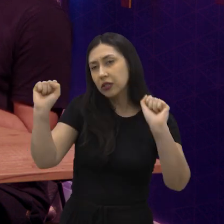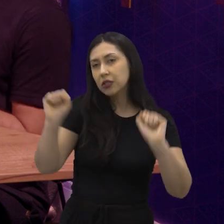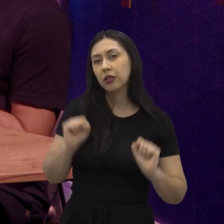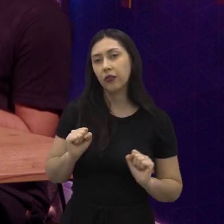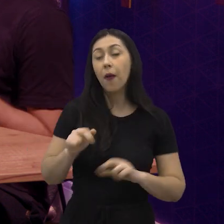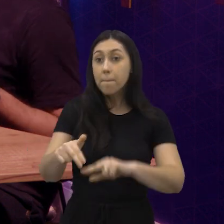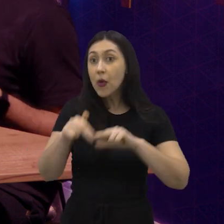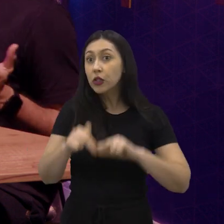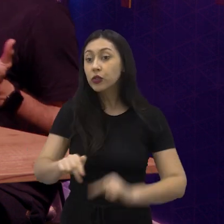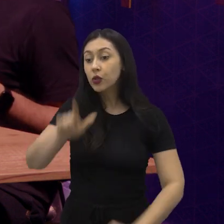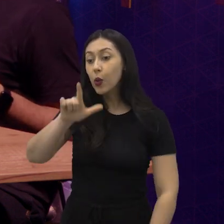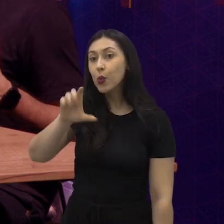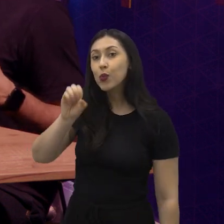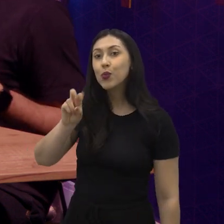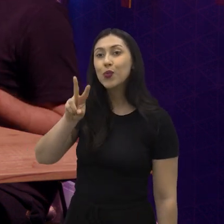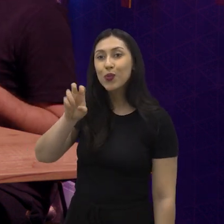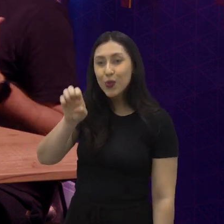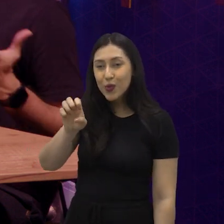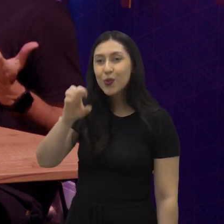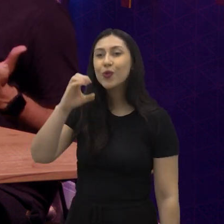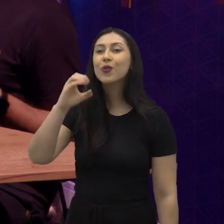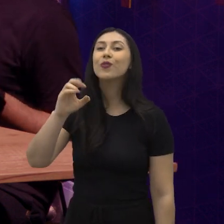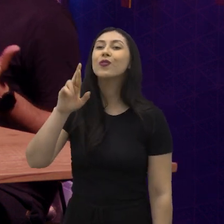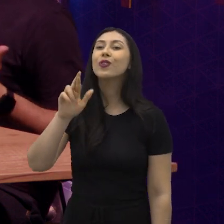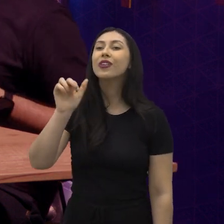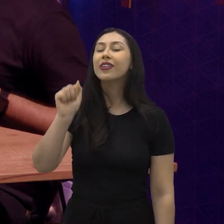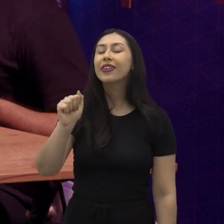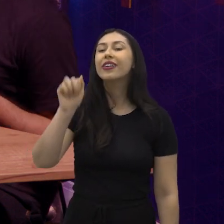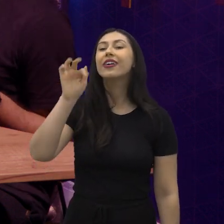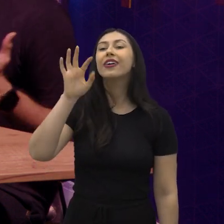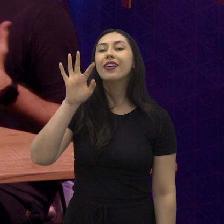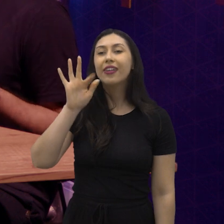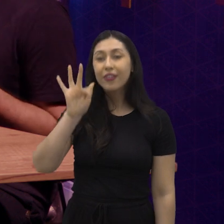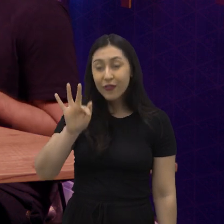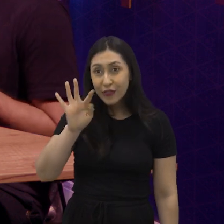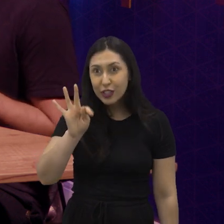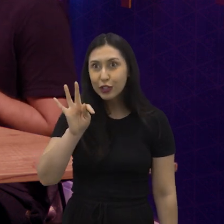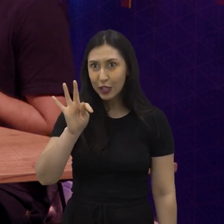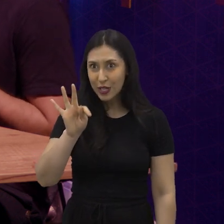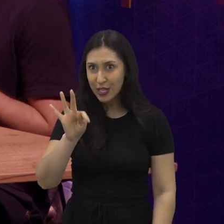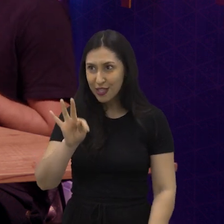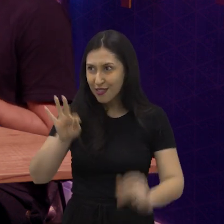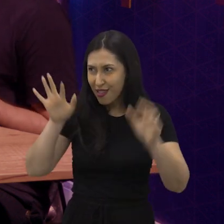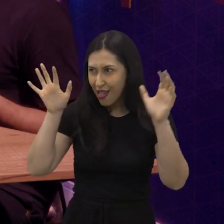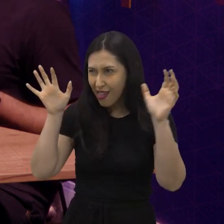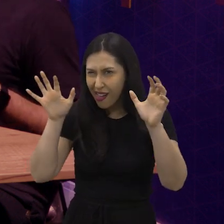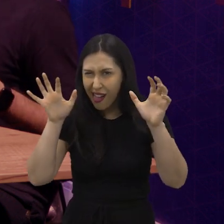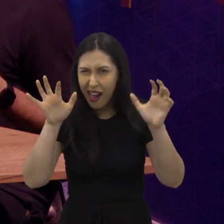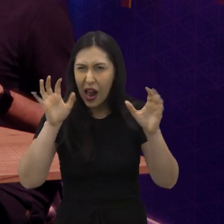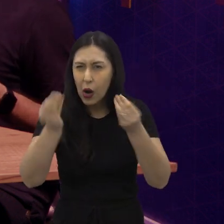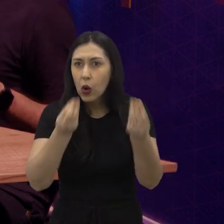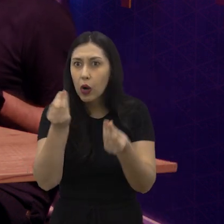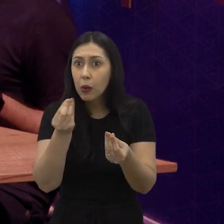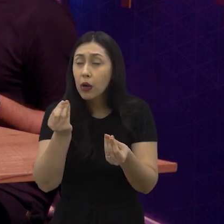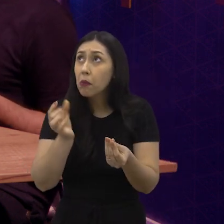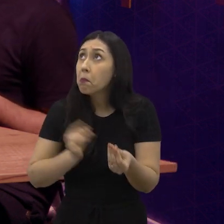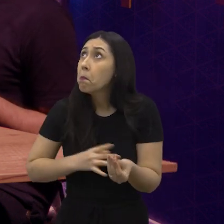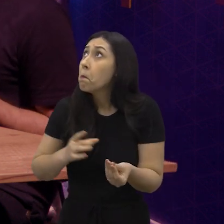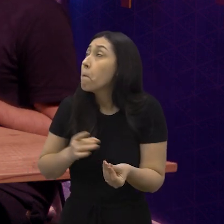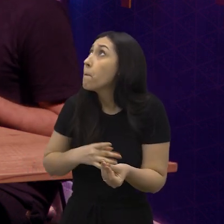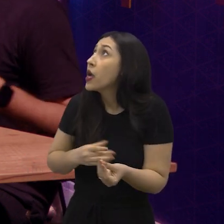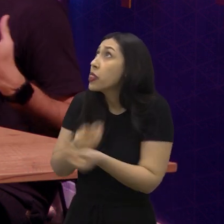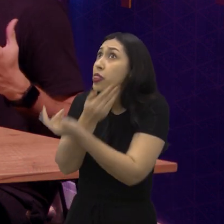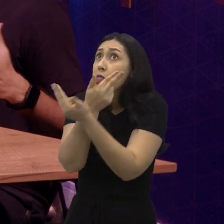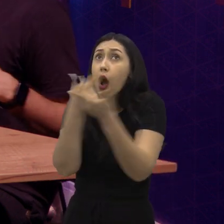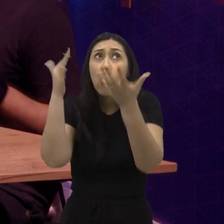ideia do Lovecraft foi trazer essa grandeza cósmica, né? Esse medo de ser tão pequeno para as páginas,